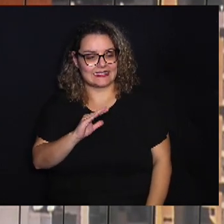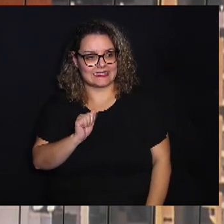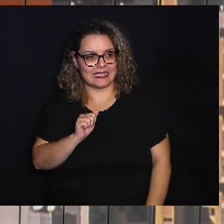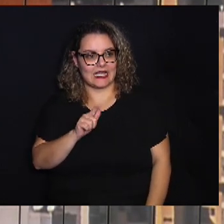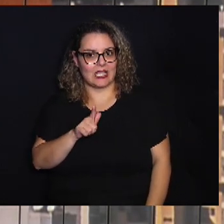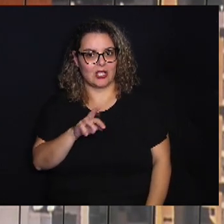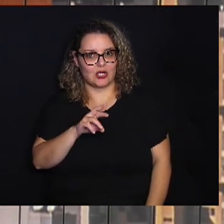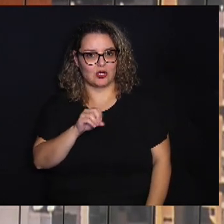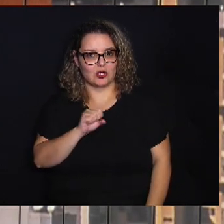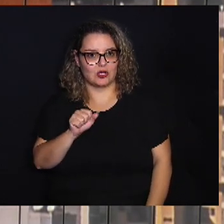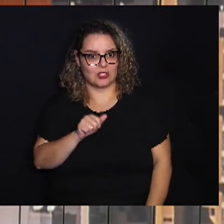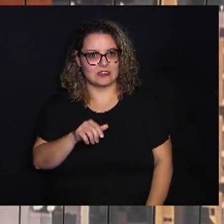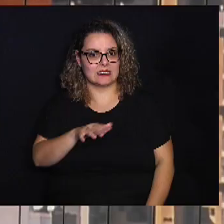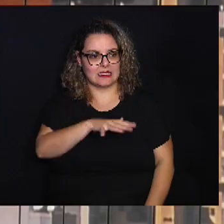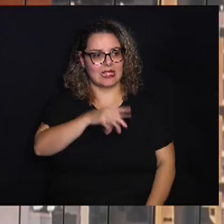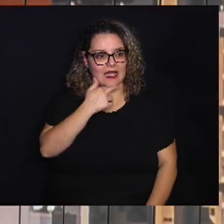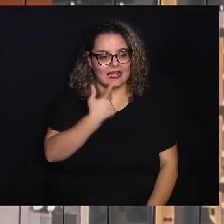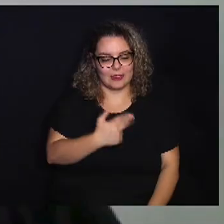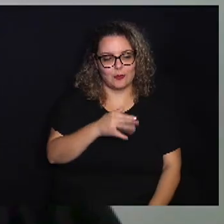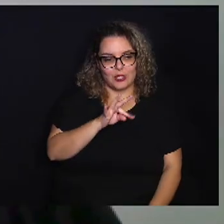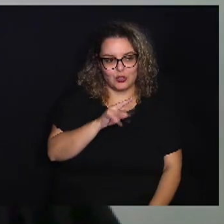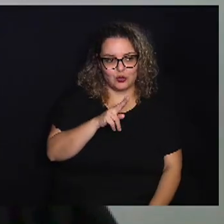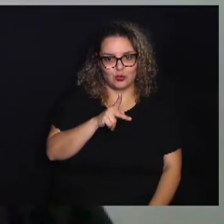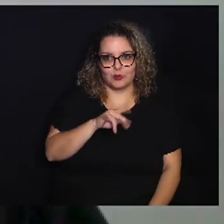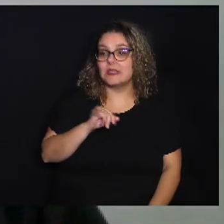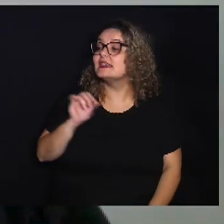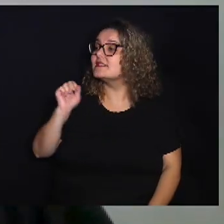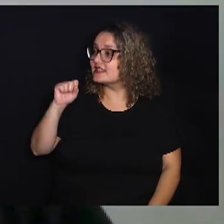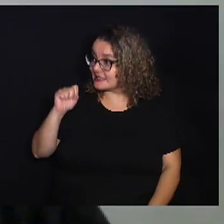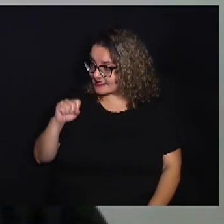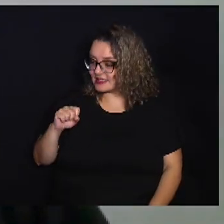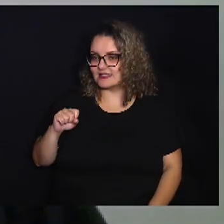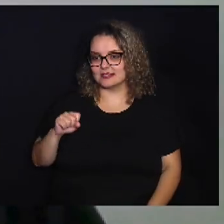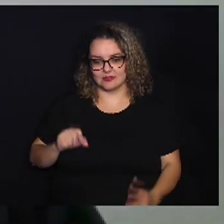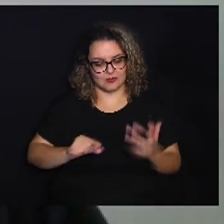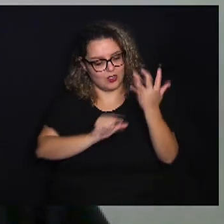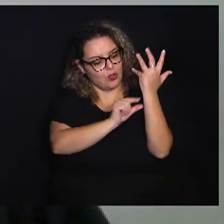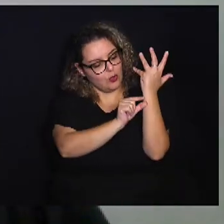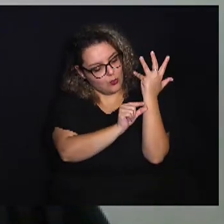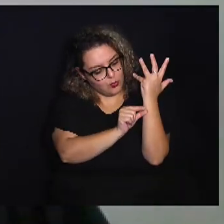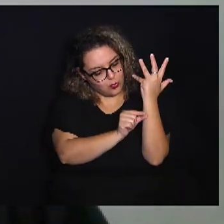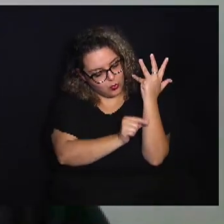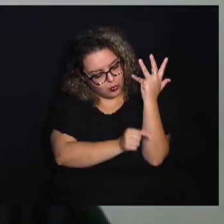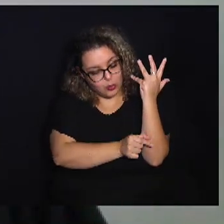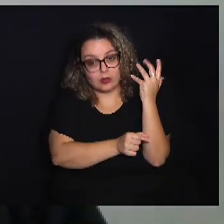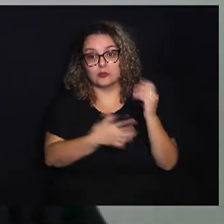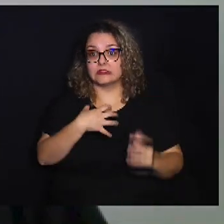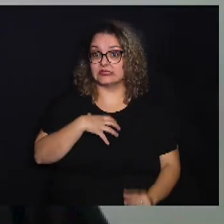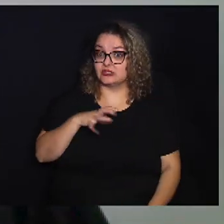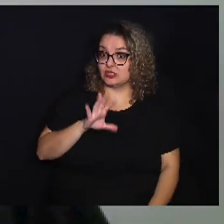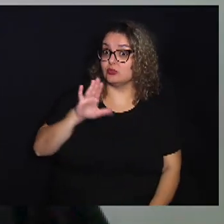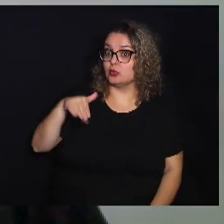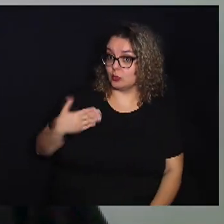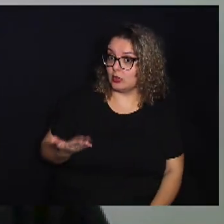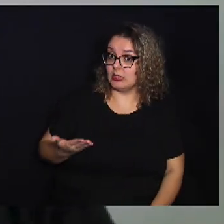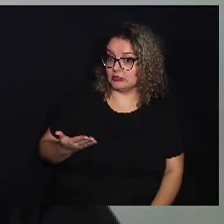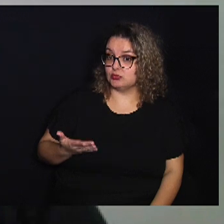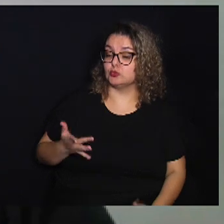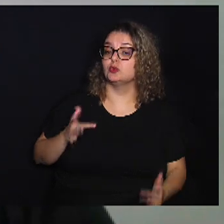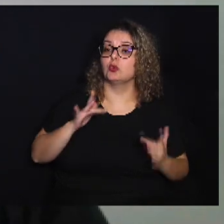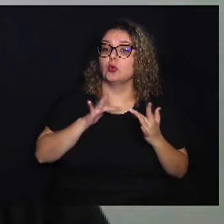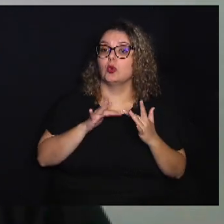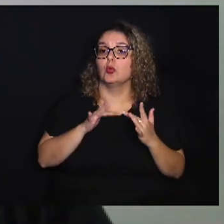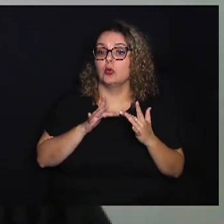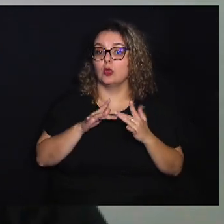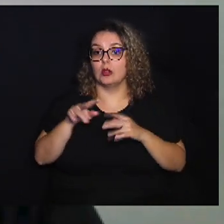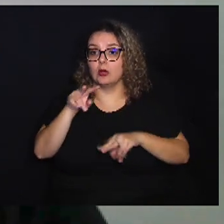em tupi. Isso, exatamente. É por essa condição, né, que quando a gente entra em contato